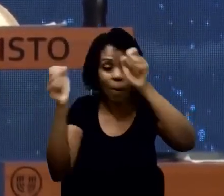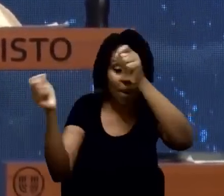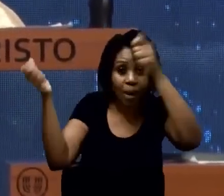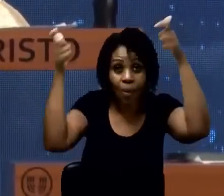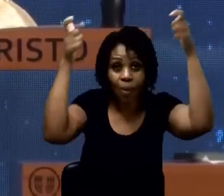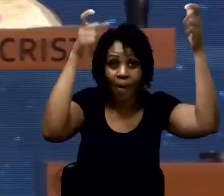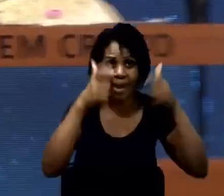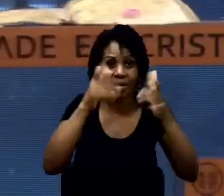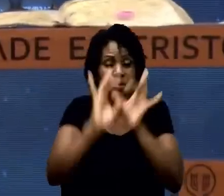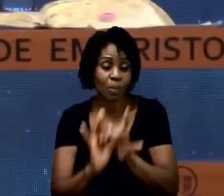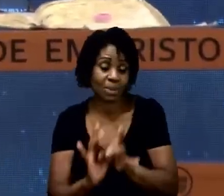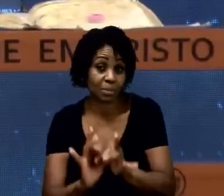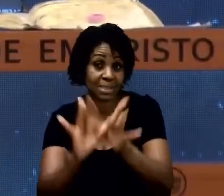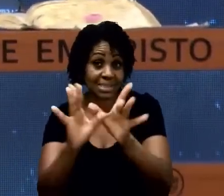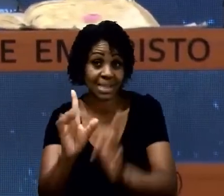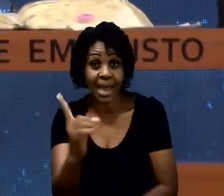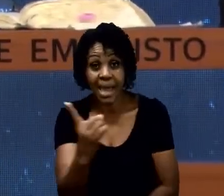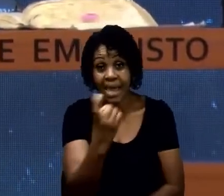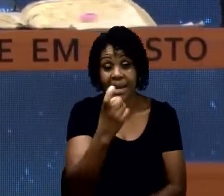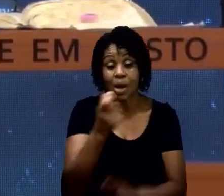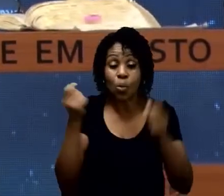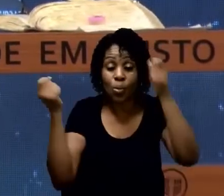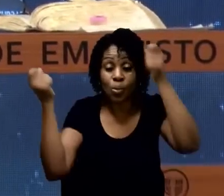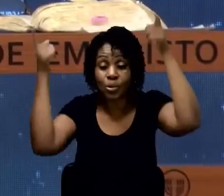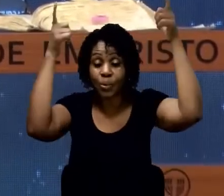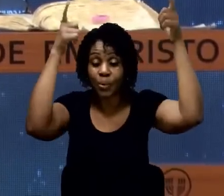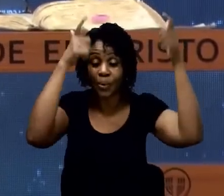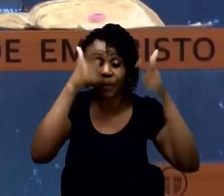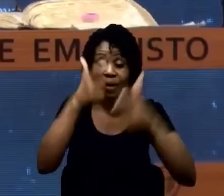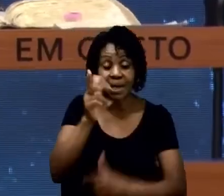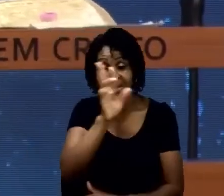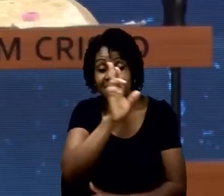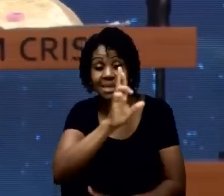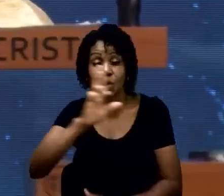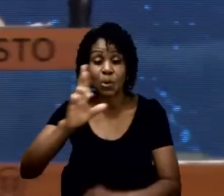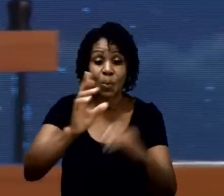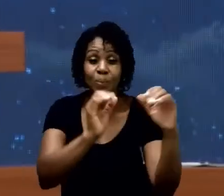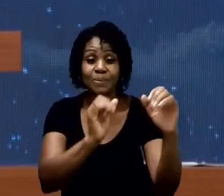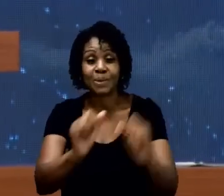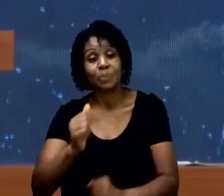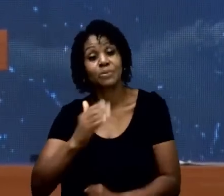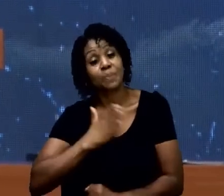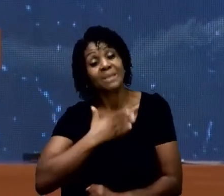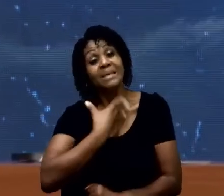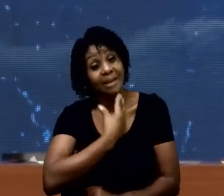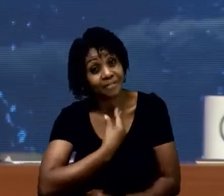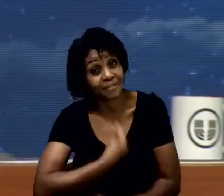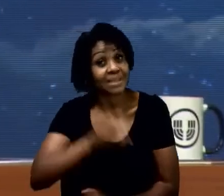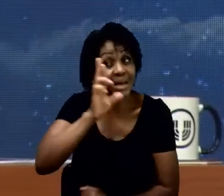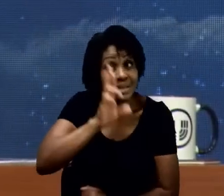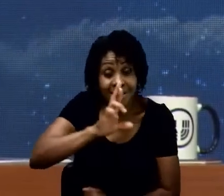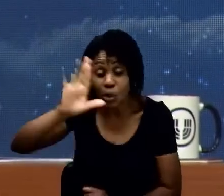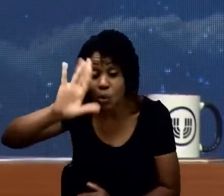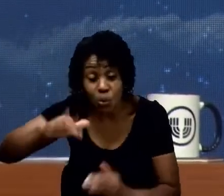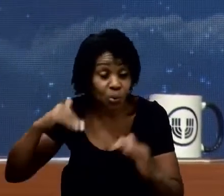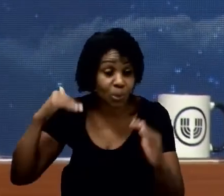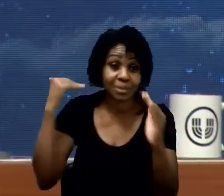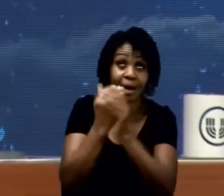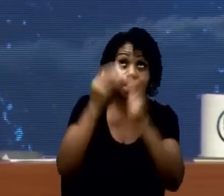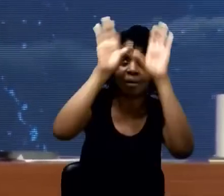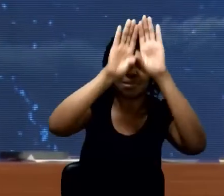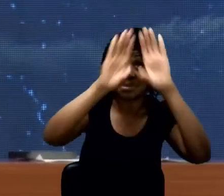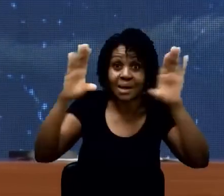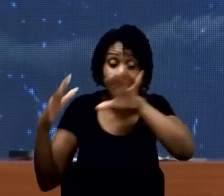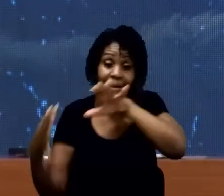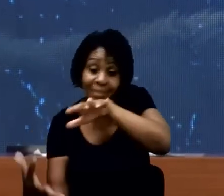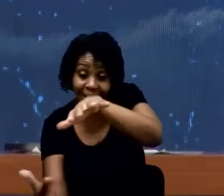Não é uma democracia. Ele é o único rei. Senhor absoluto da minha vida. Senhor absoluto do céu